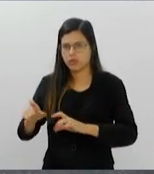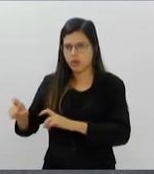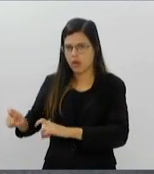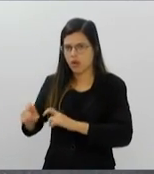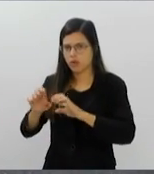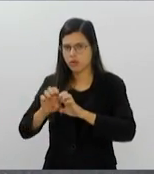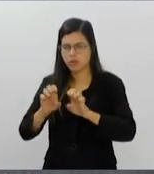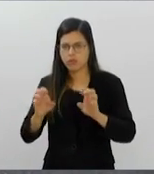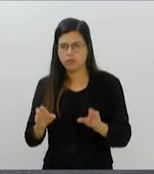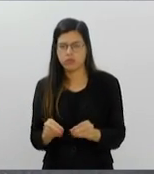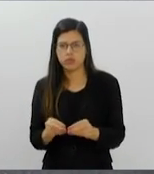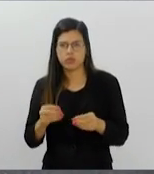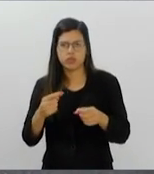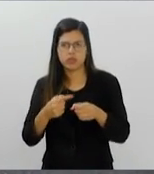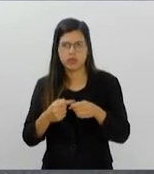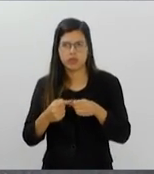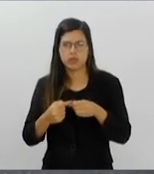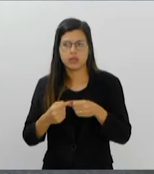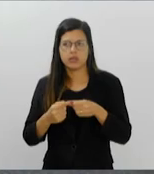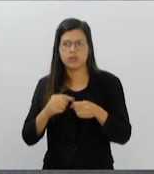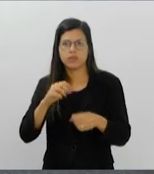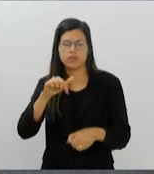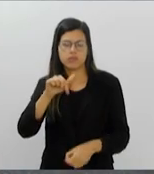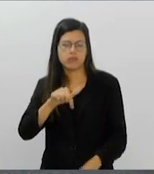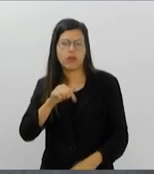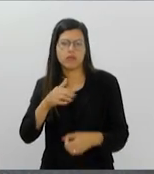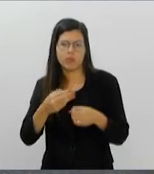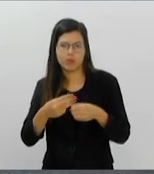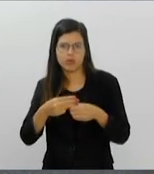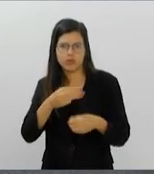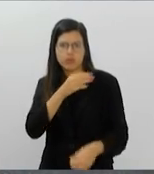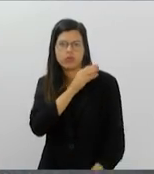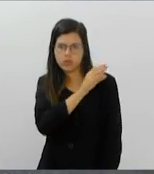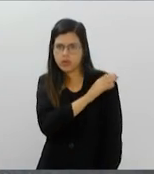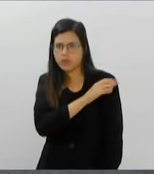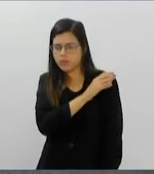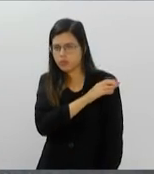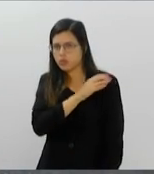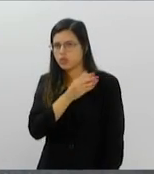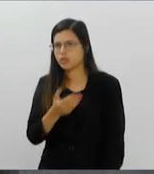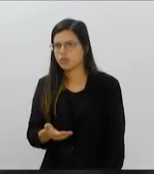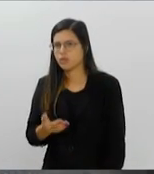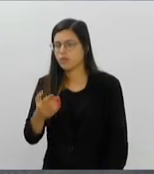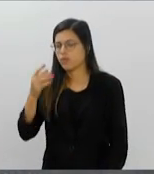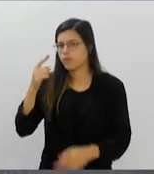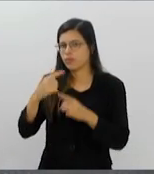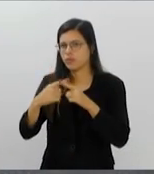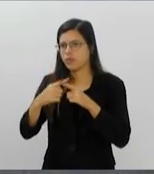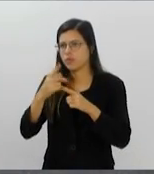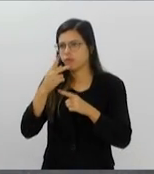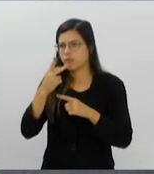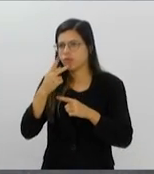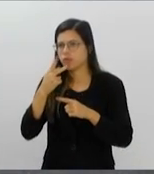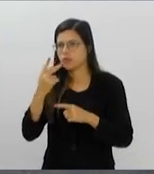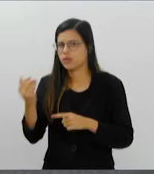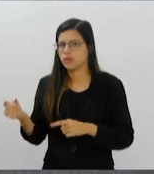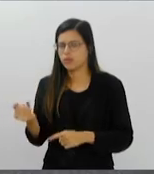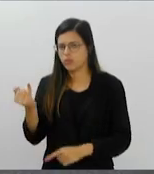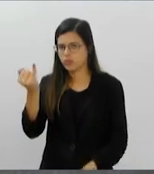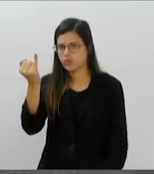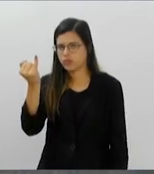Santa Rita, lá no município de Campos, presidente. Principalmente porque falar aqui da